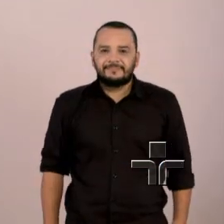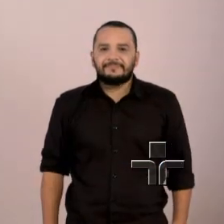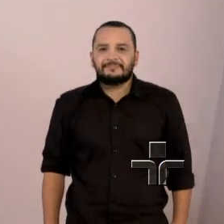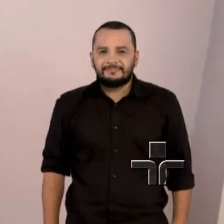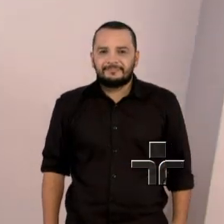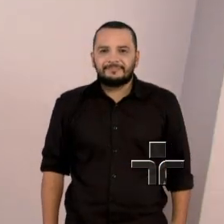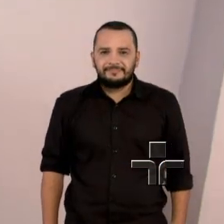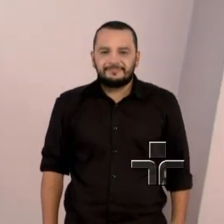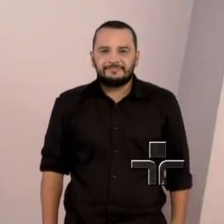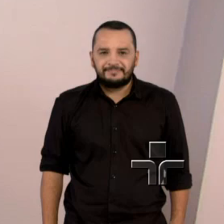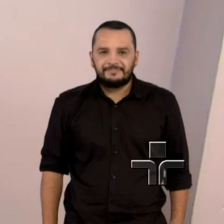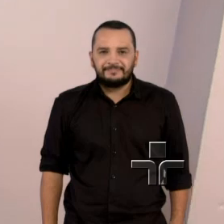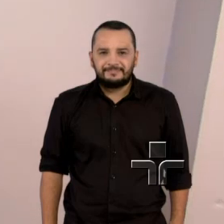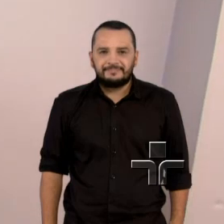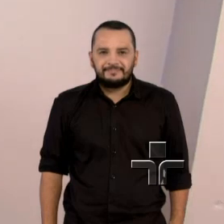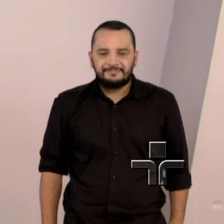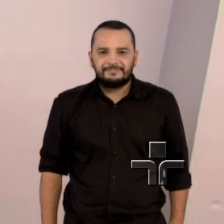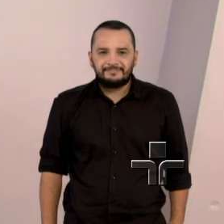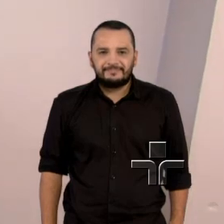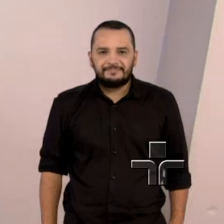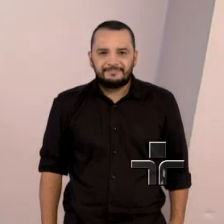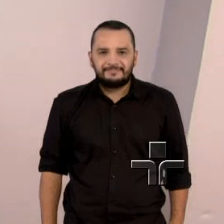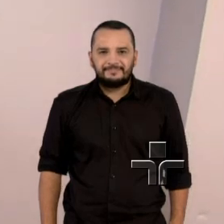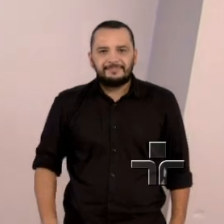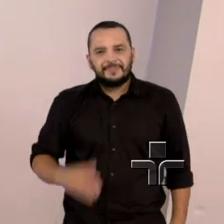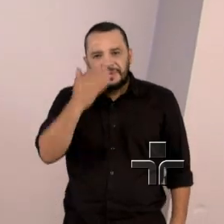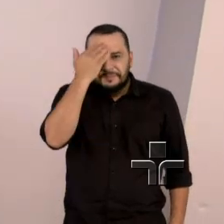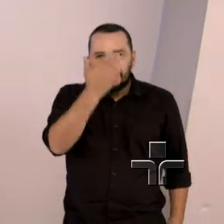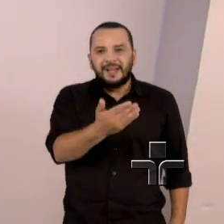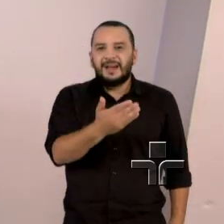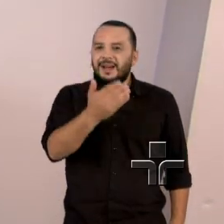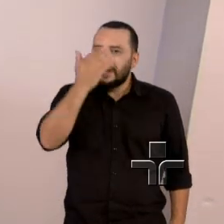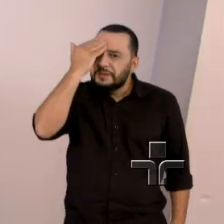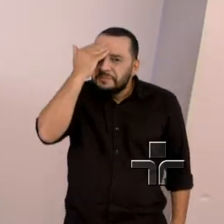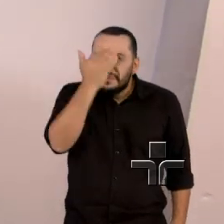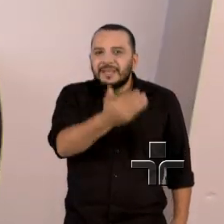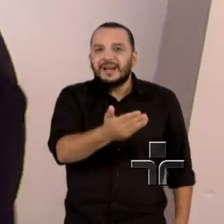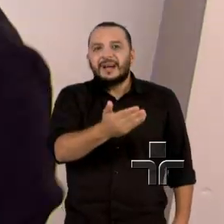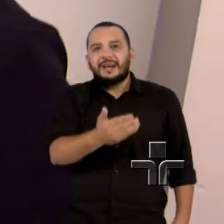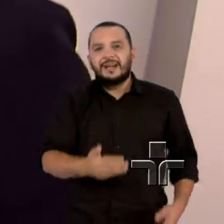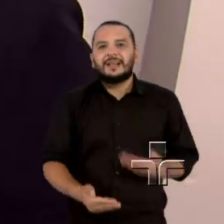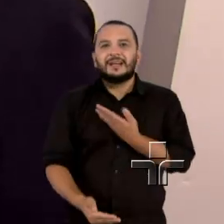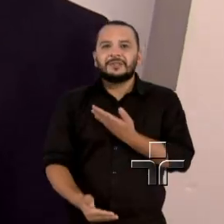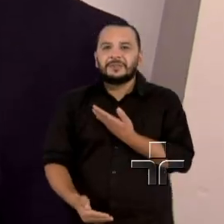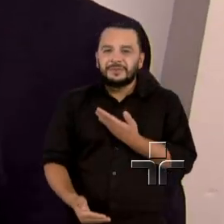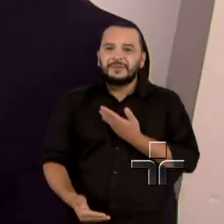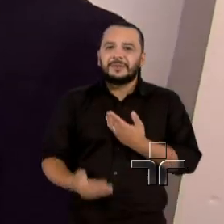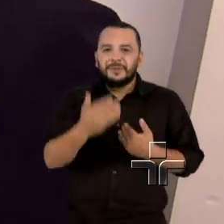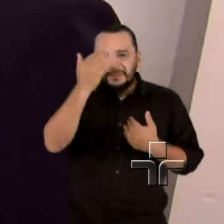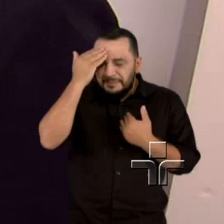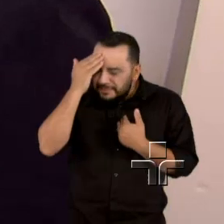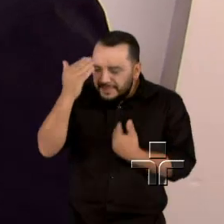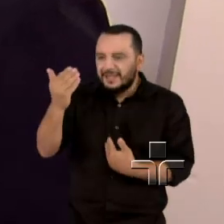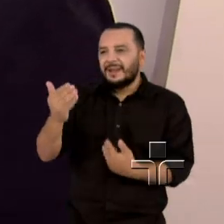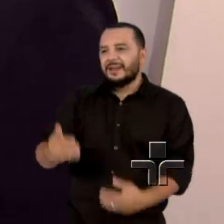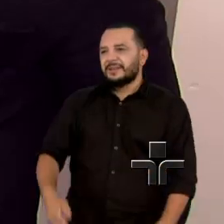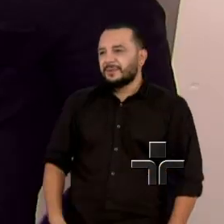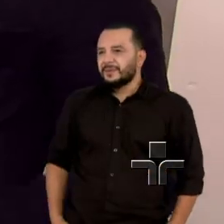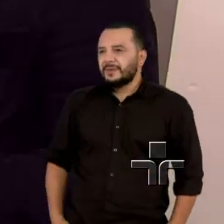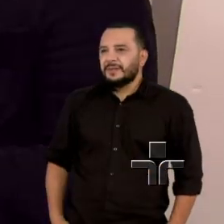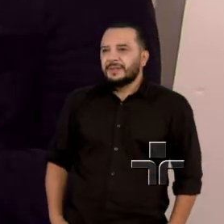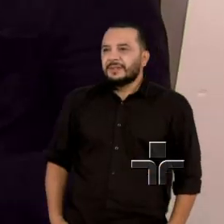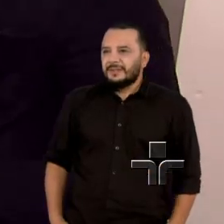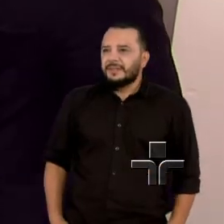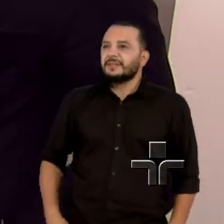Puxa vida. Obrigado. Imagina. Obrigado, viu? Bom revê-lo. Nossa